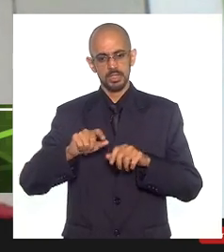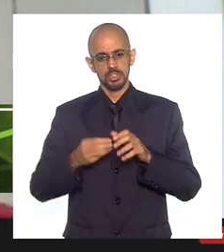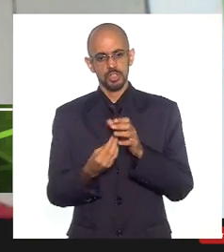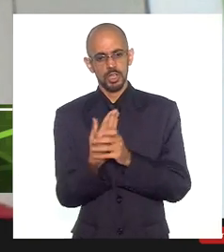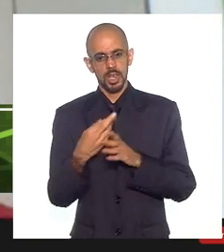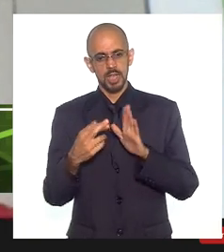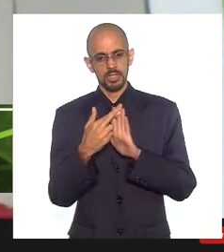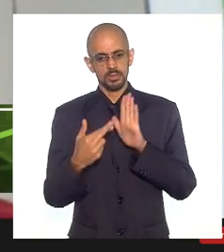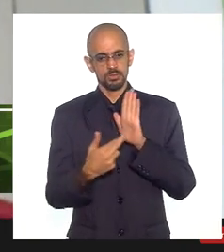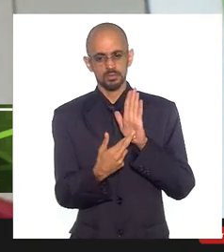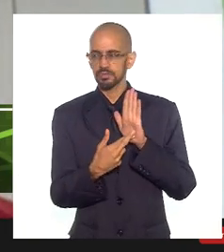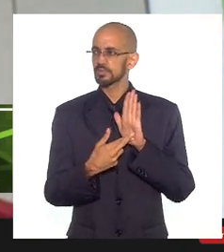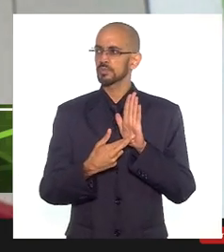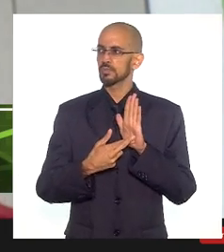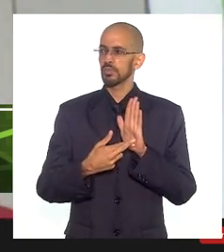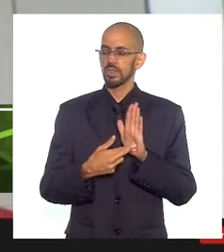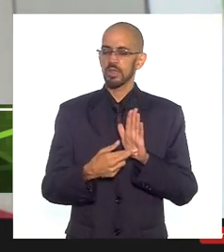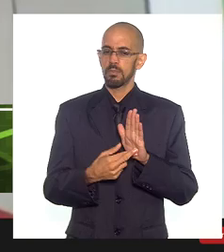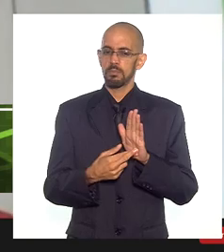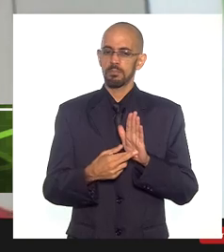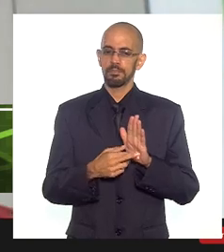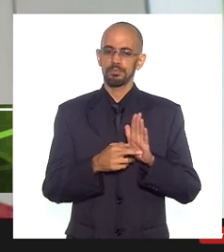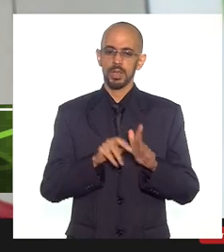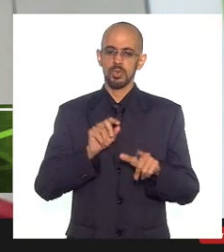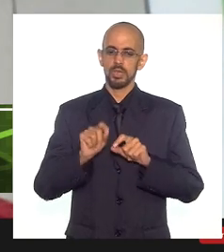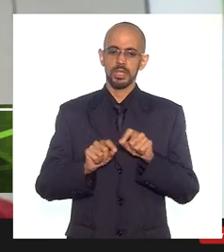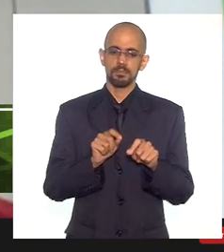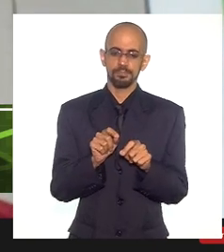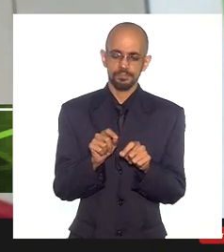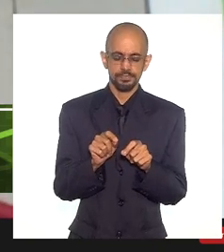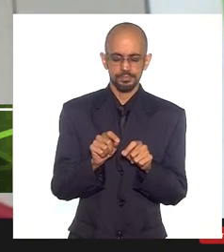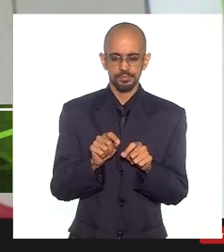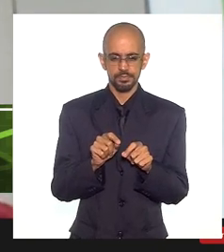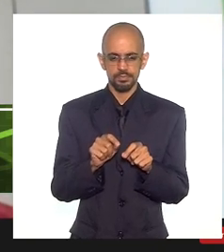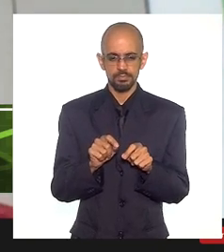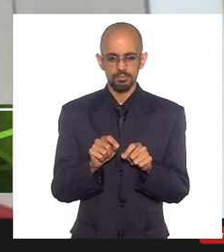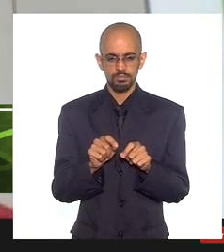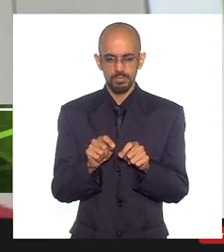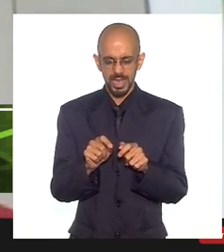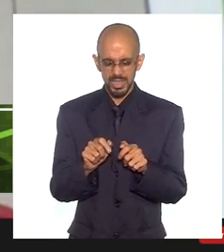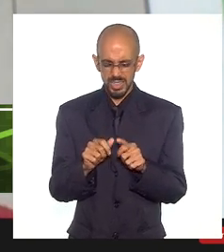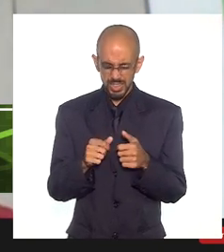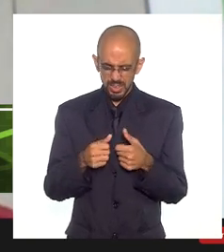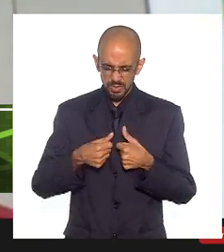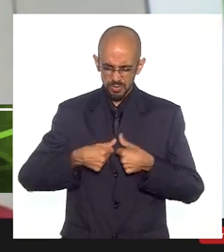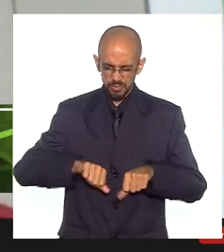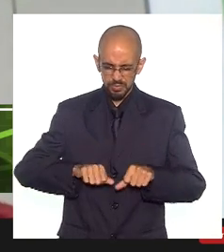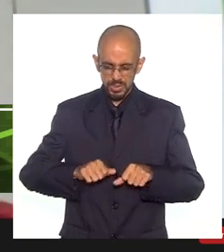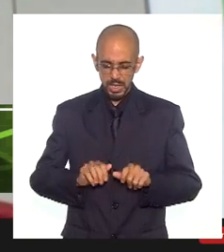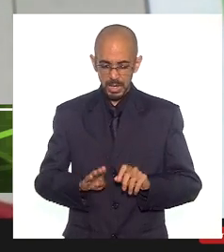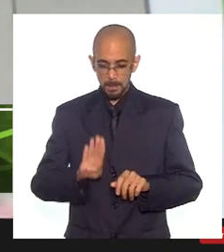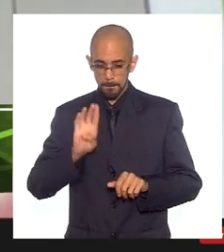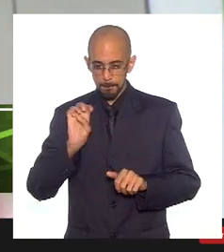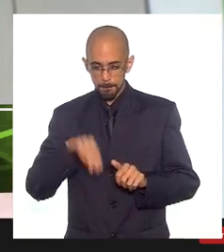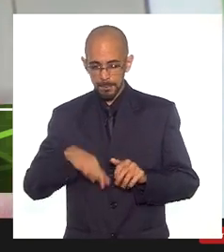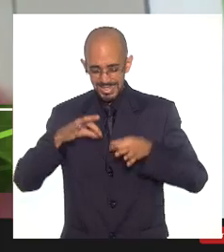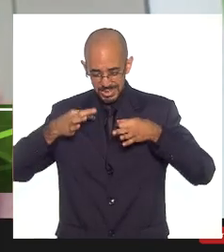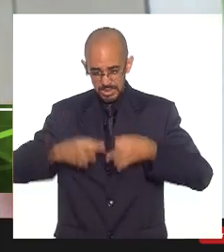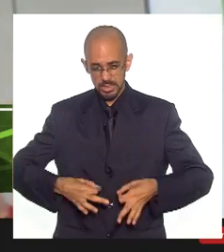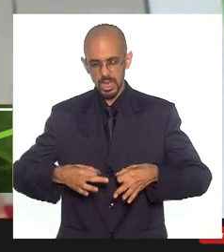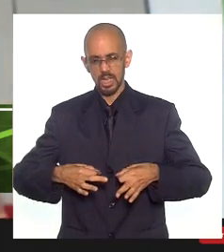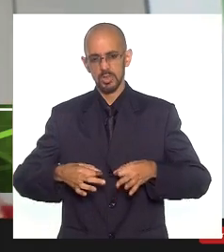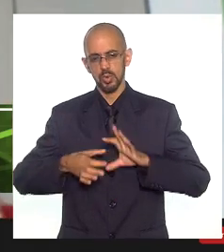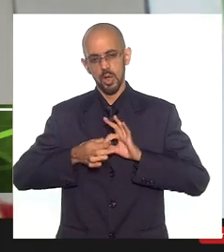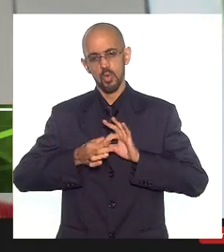dispositivo constitucional para que fique bem arredondado o que representa esse processo da autonomia